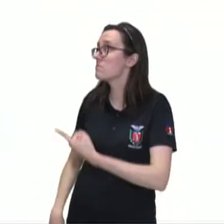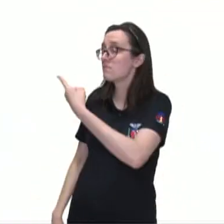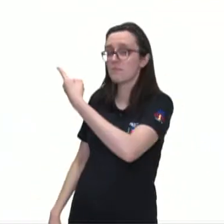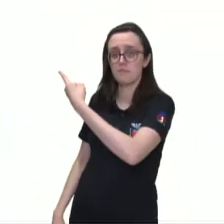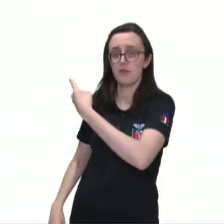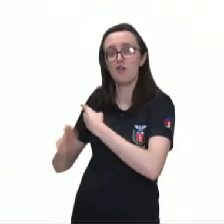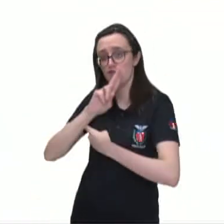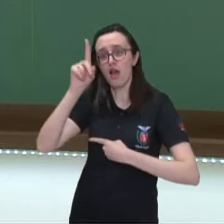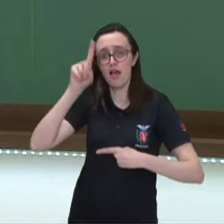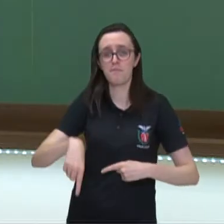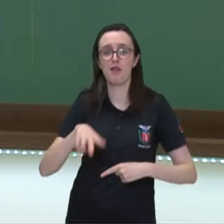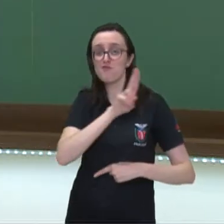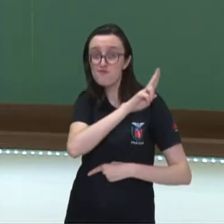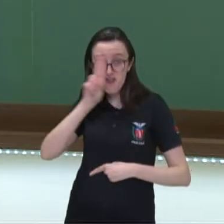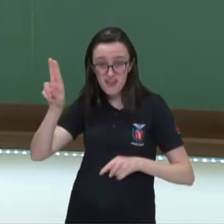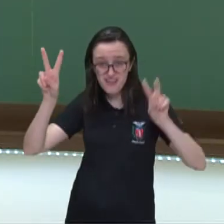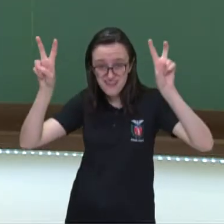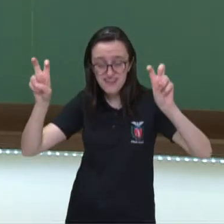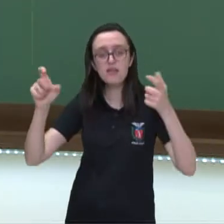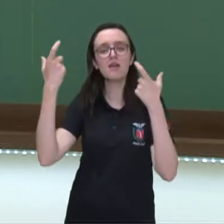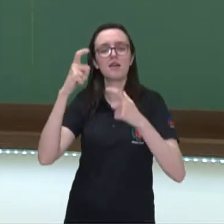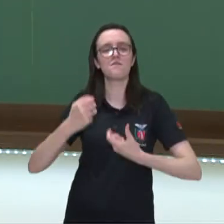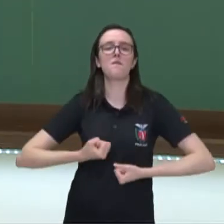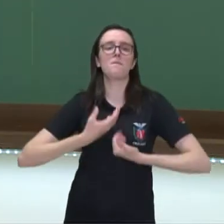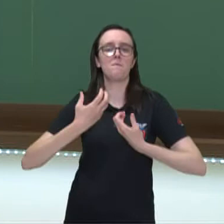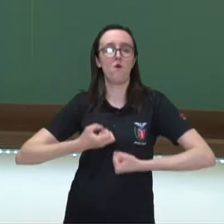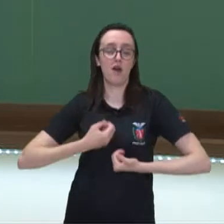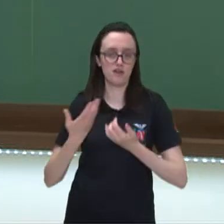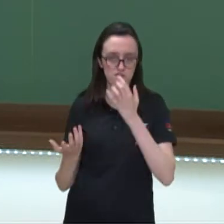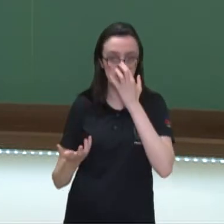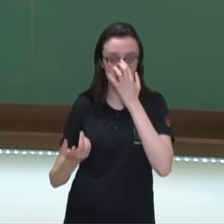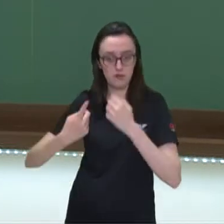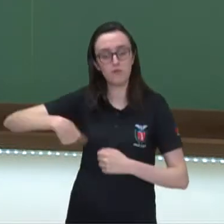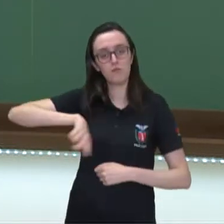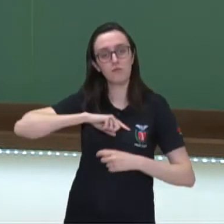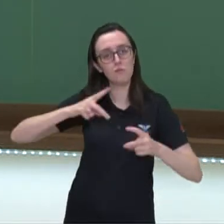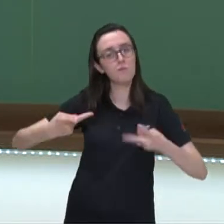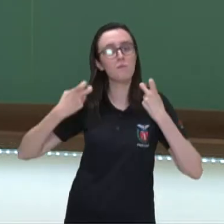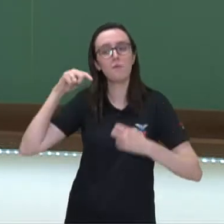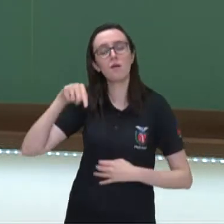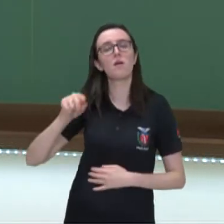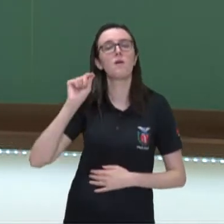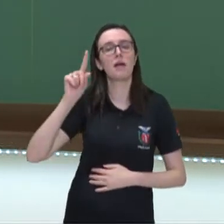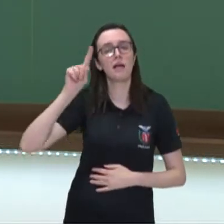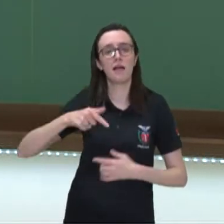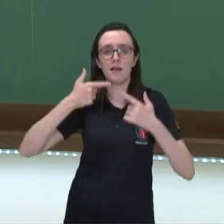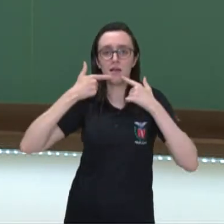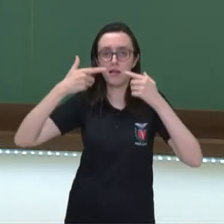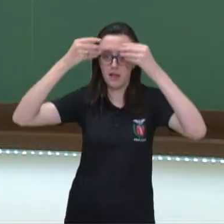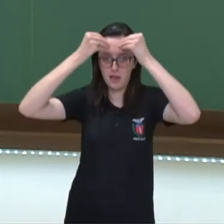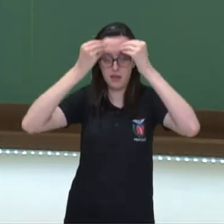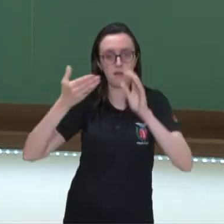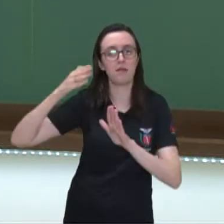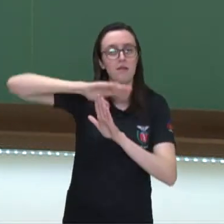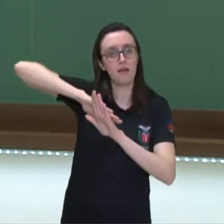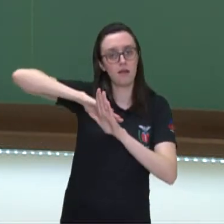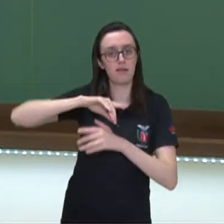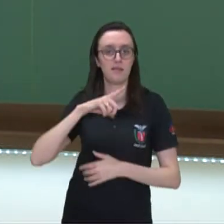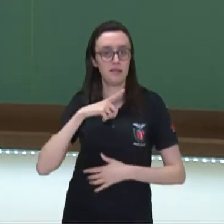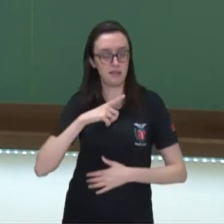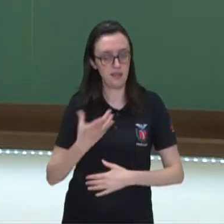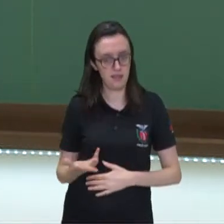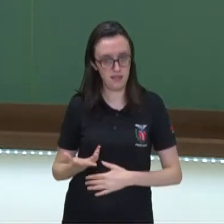classificado poético, Então, nós vemos que aqui ela vai trabalhar com a linguagem figurada, a